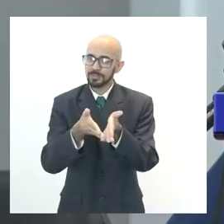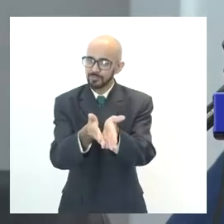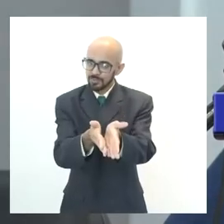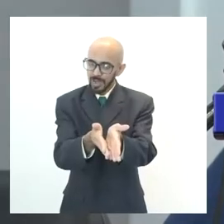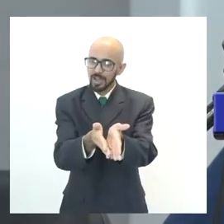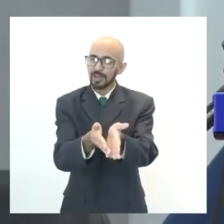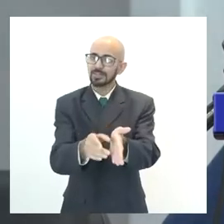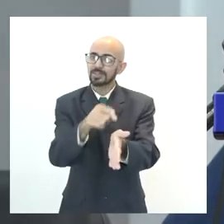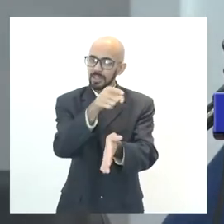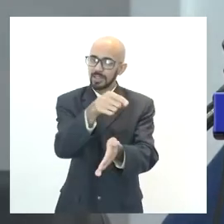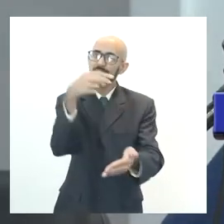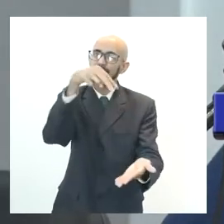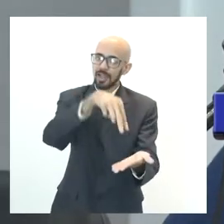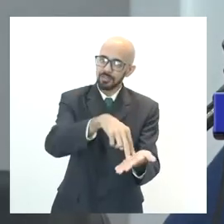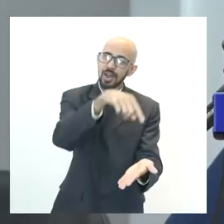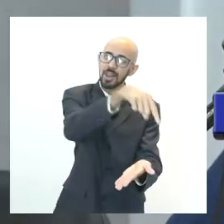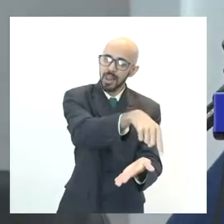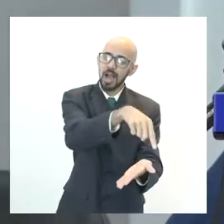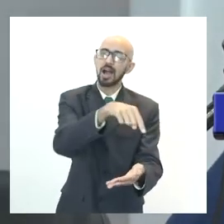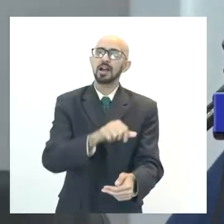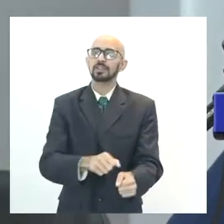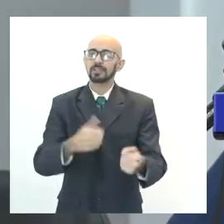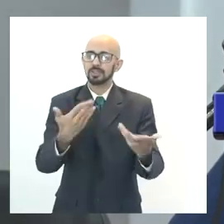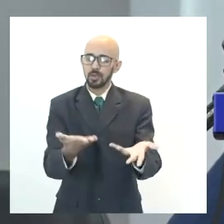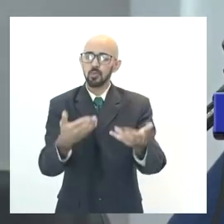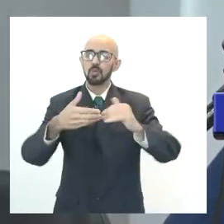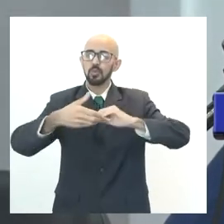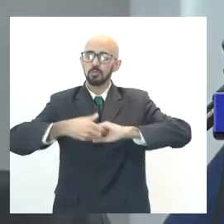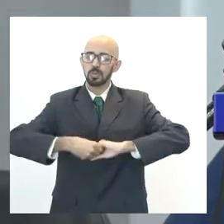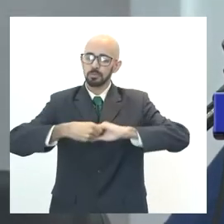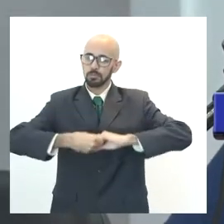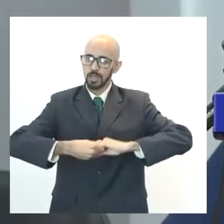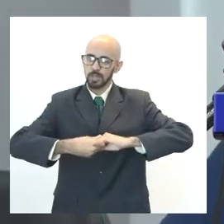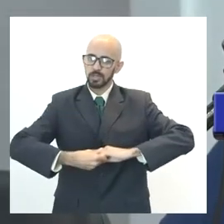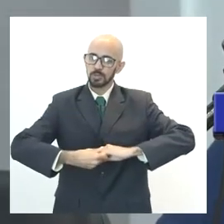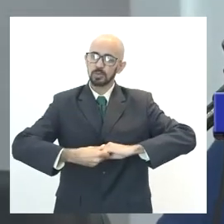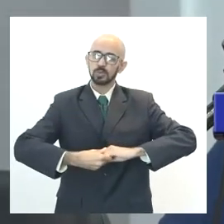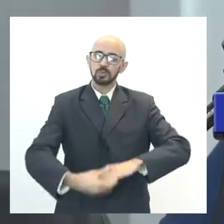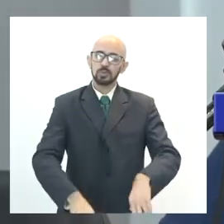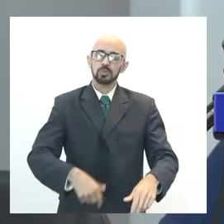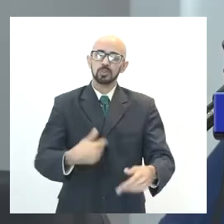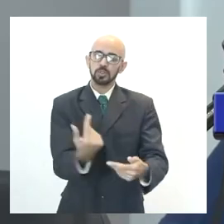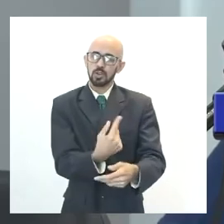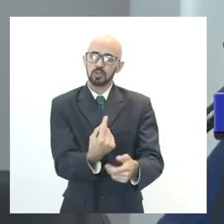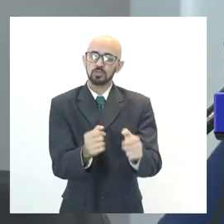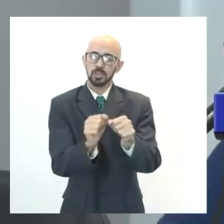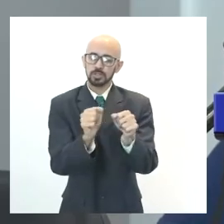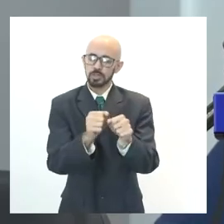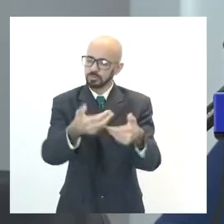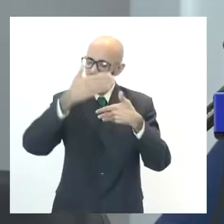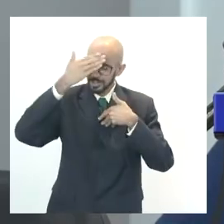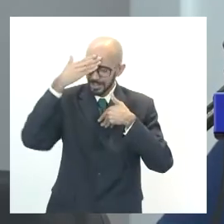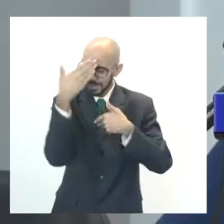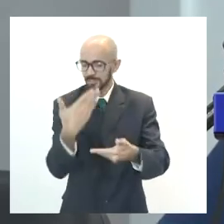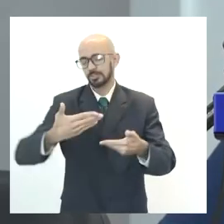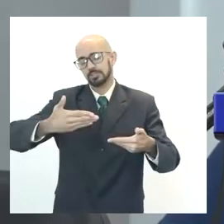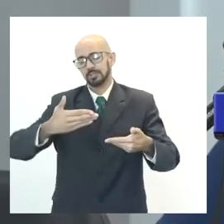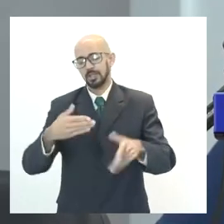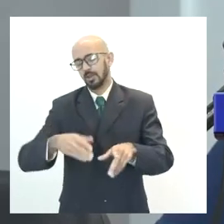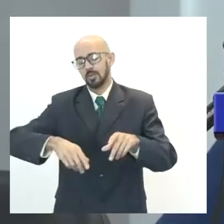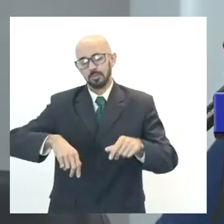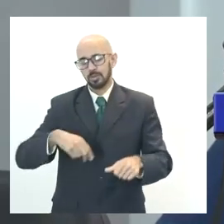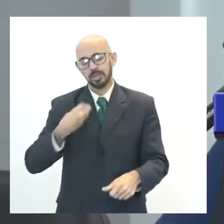completando também o Paulo Eduardo estaria então eu cumprimento que nós fazemos e demonstrando a nossa gratidão por essa